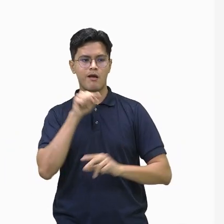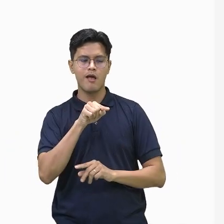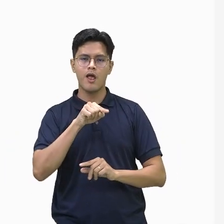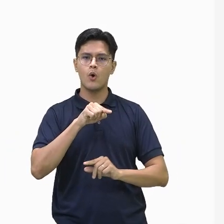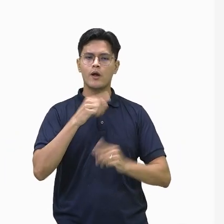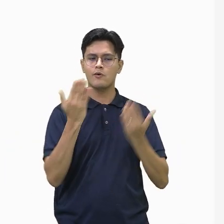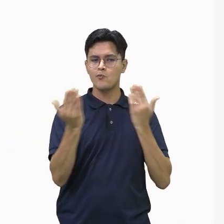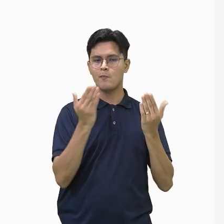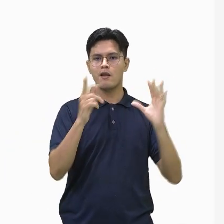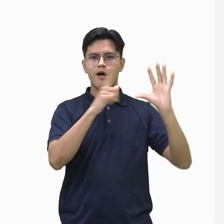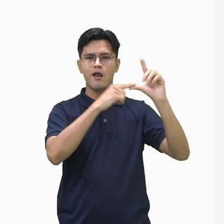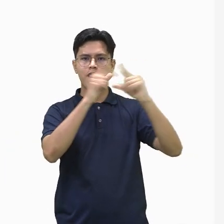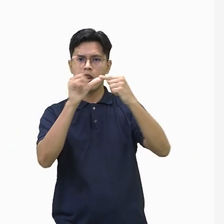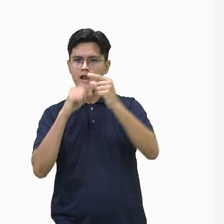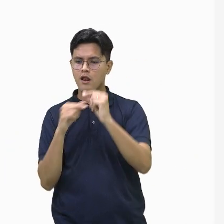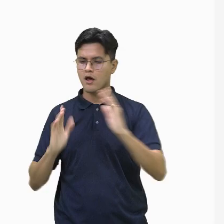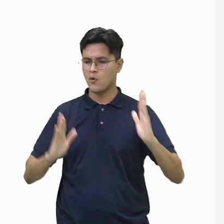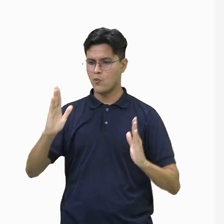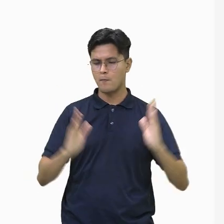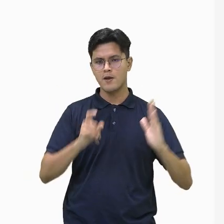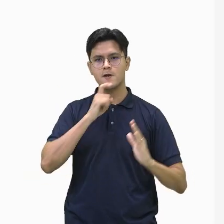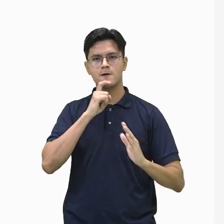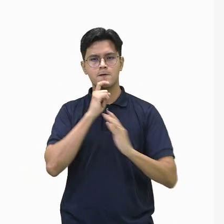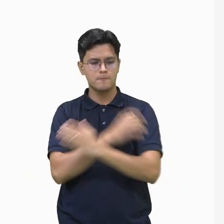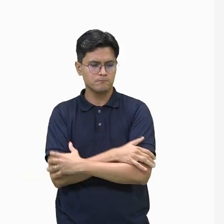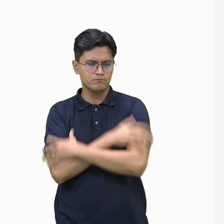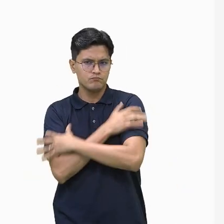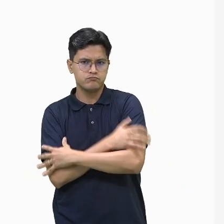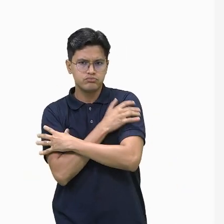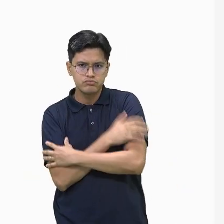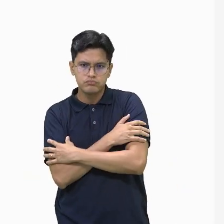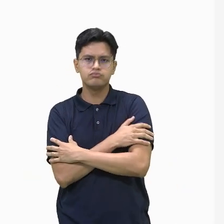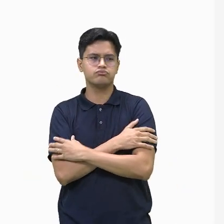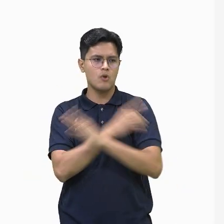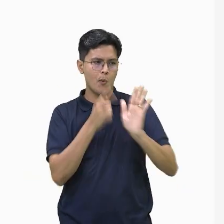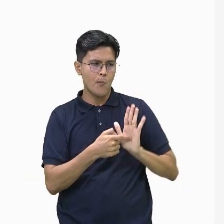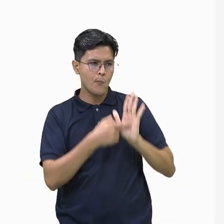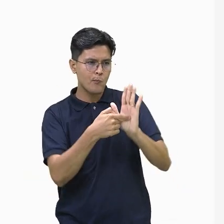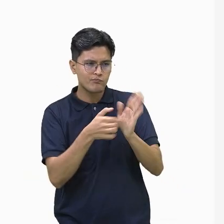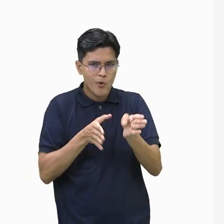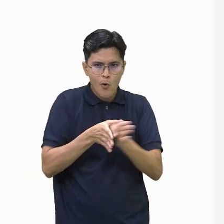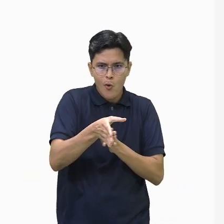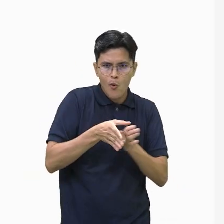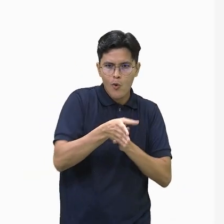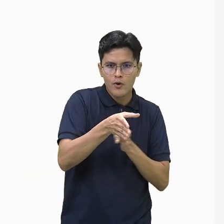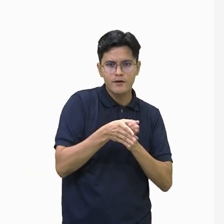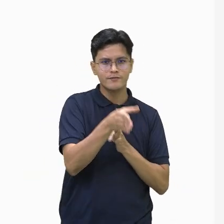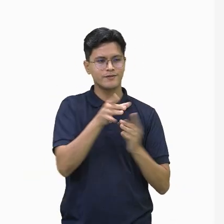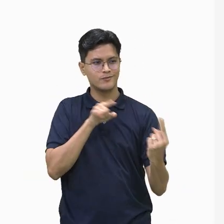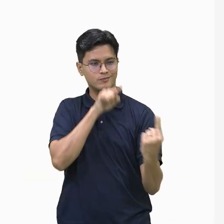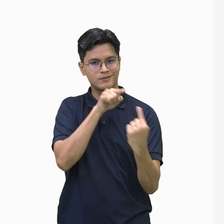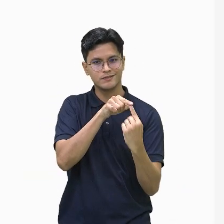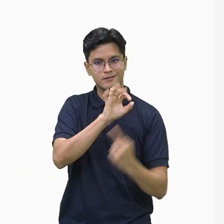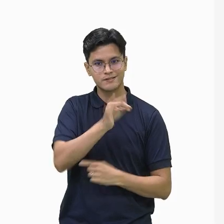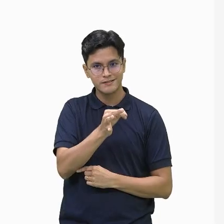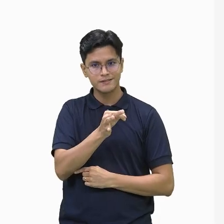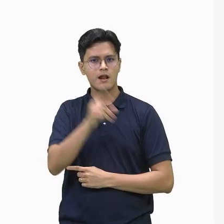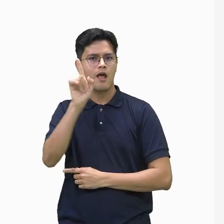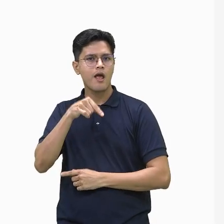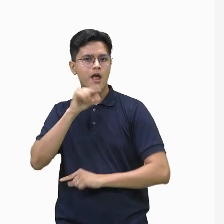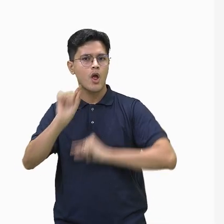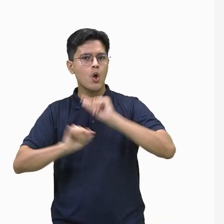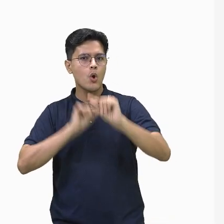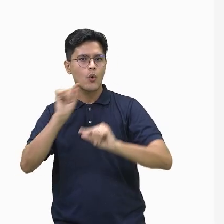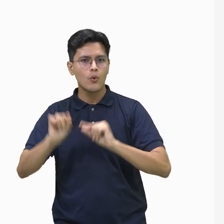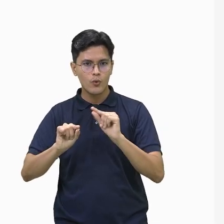névoas do inverno cintilava, apontando o caminho ao pegureiro. Eras a messe